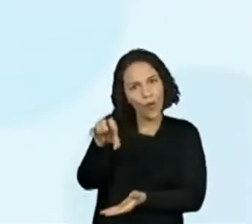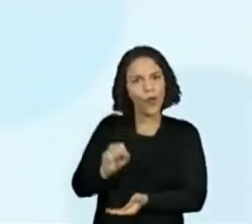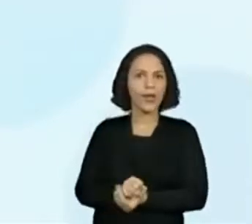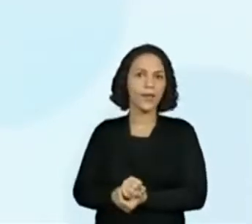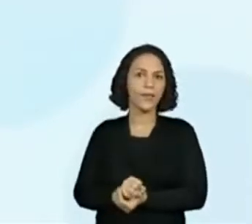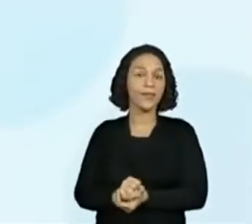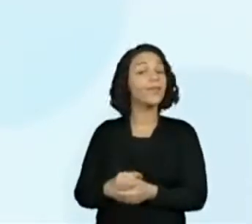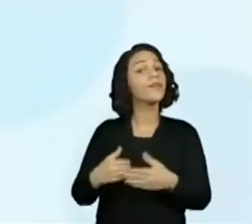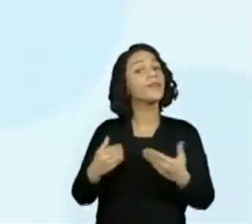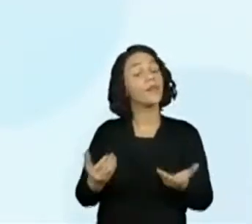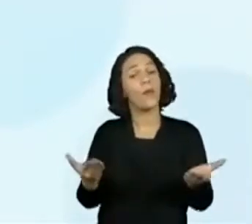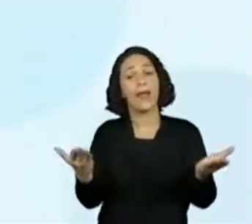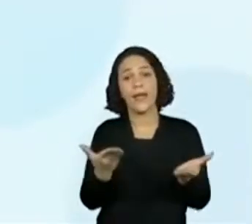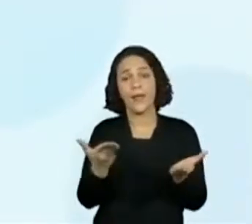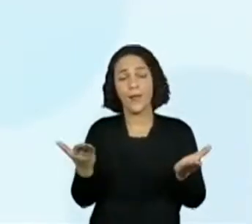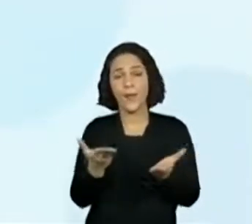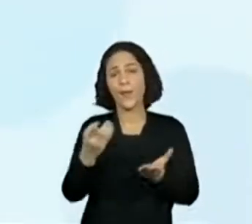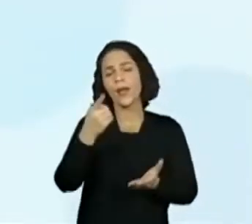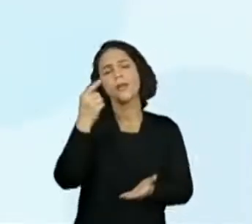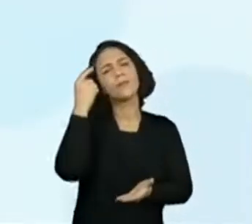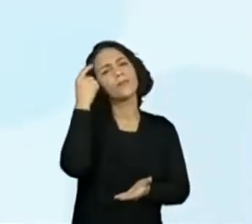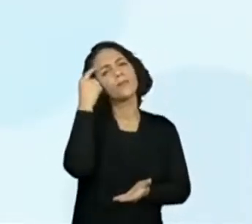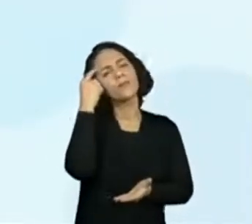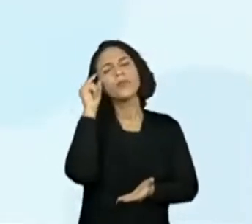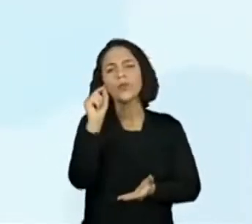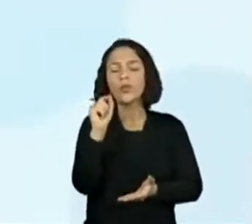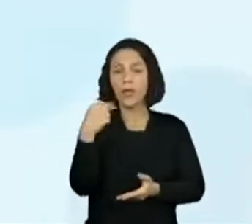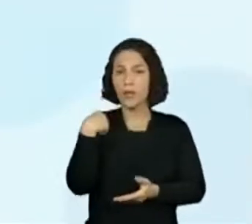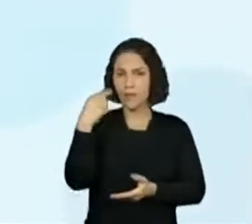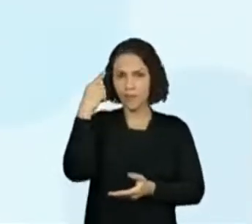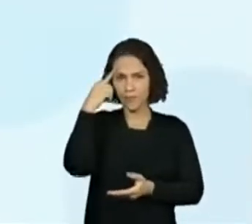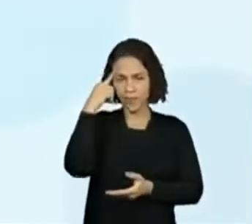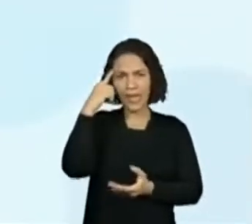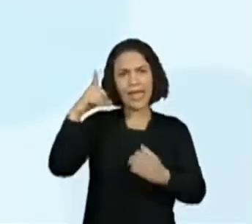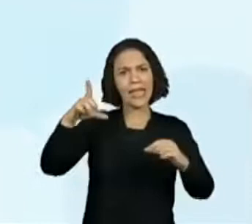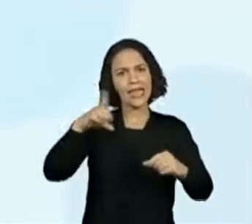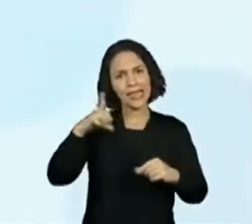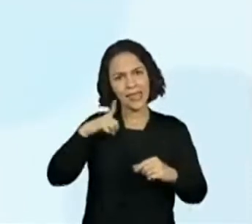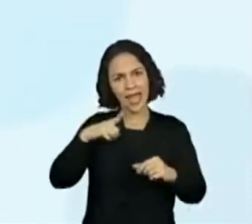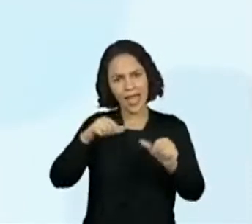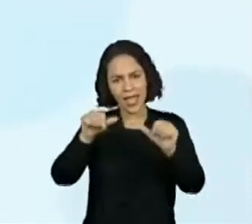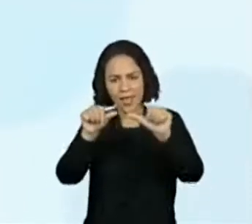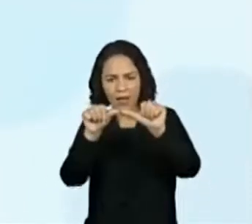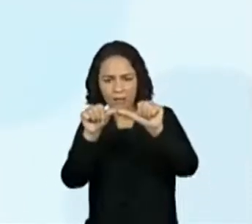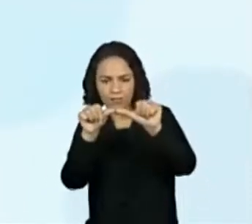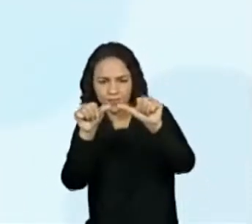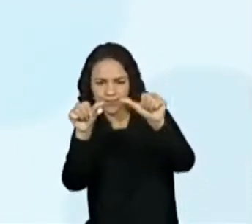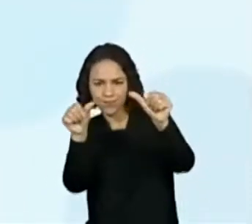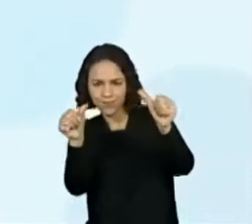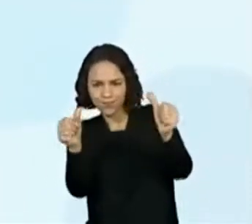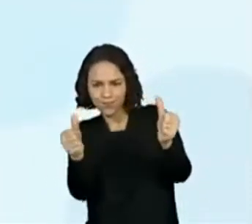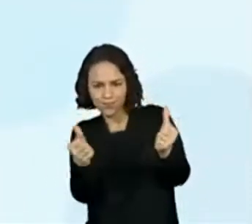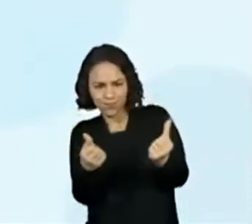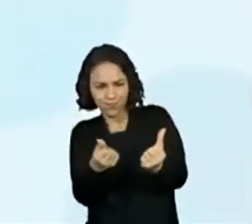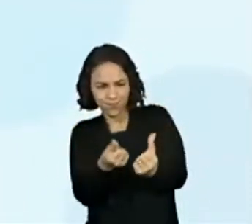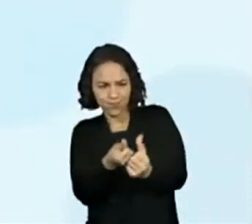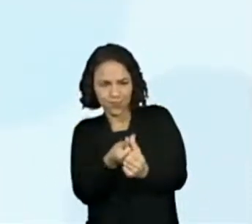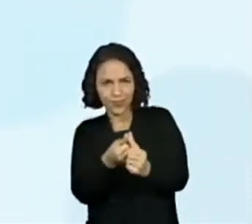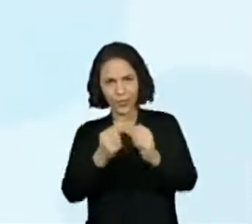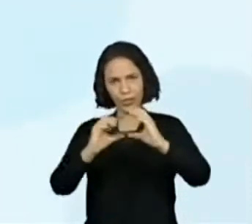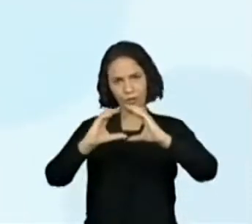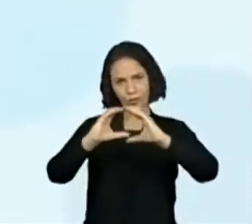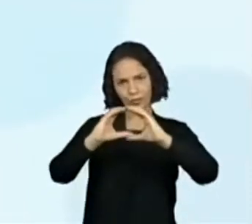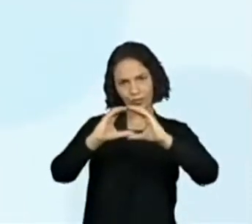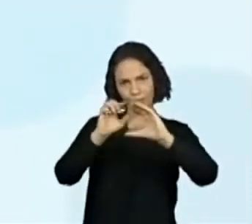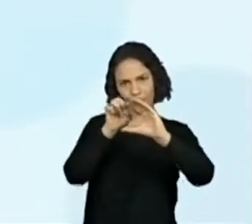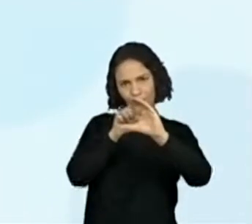é... O que é arredondado e não arredondado? Então, vão colocando aí pra gente, tem o